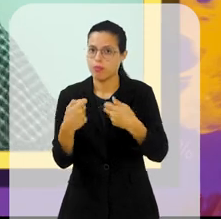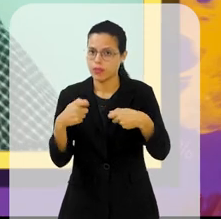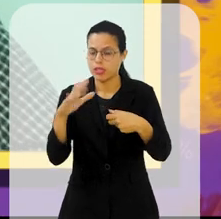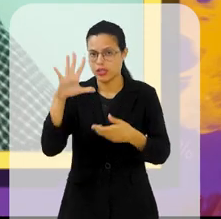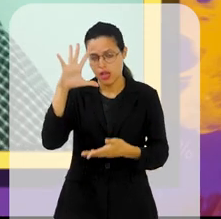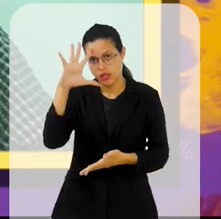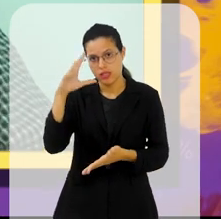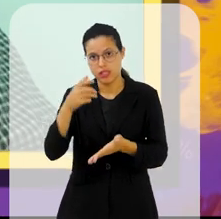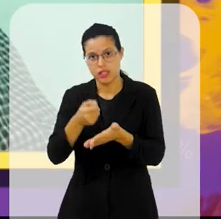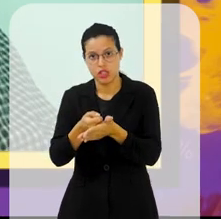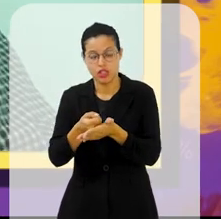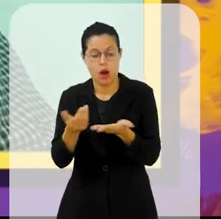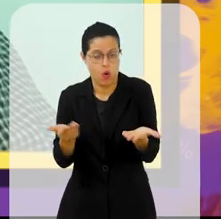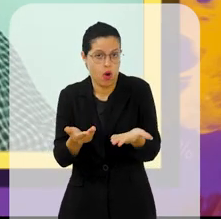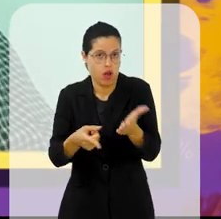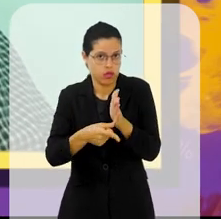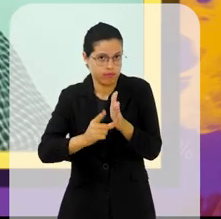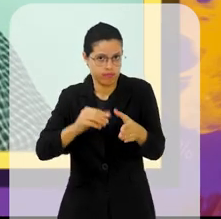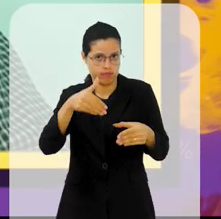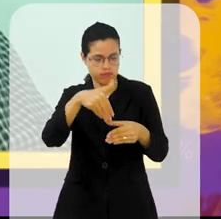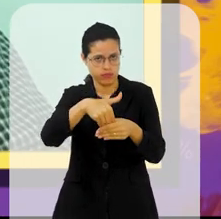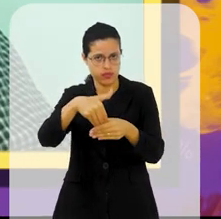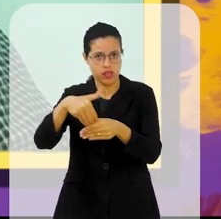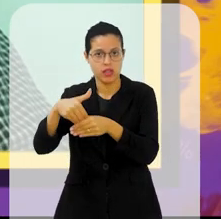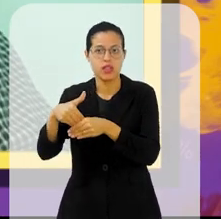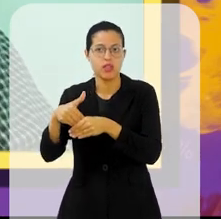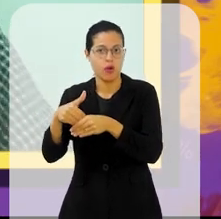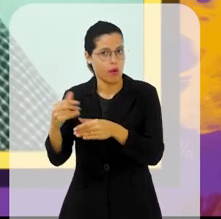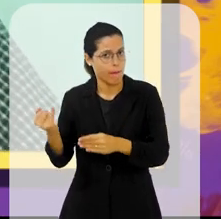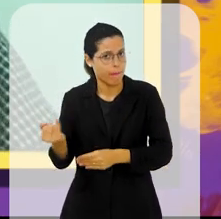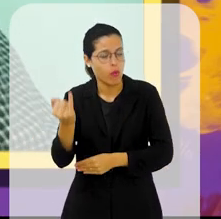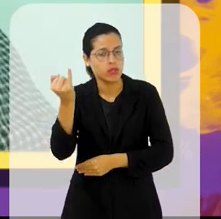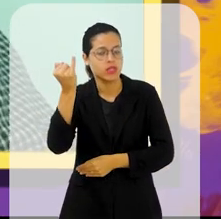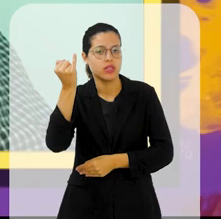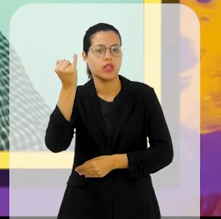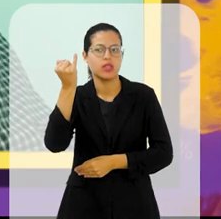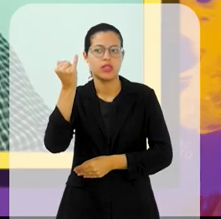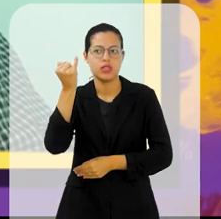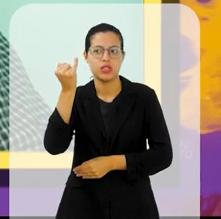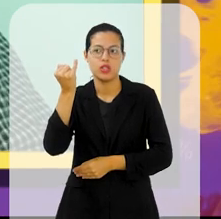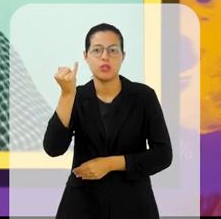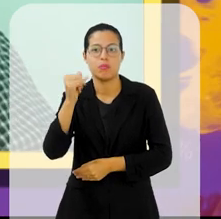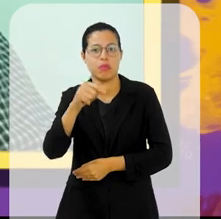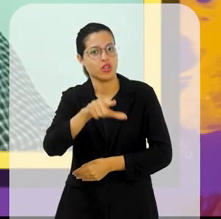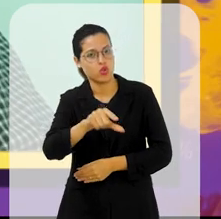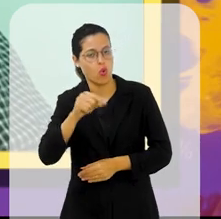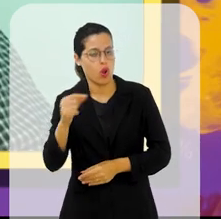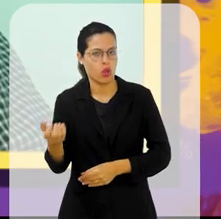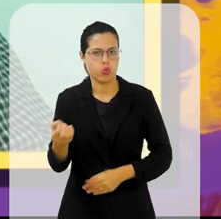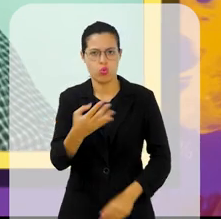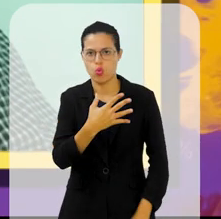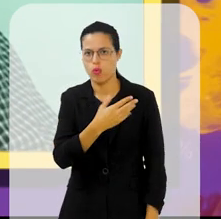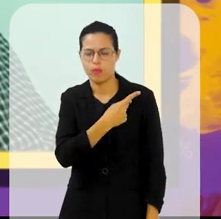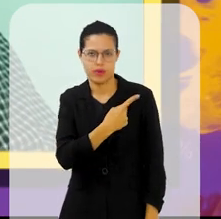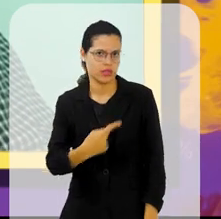agora, antes das eleições presidenciais para o clube, podem ser fundamentais para definir o